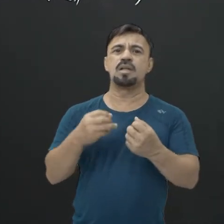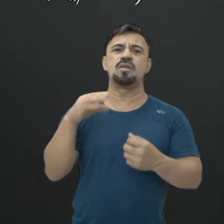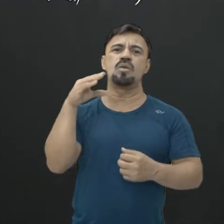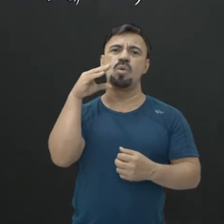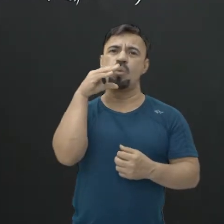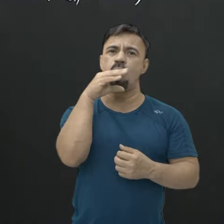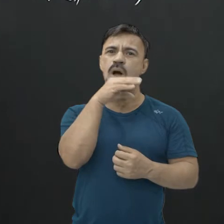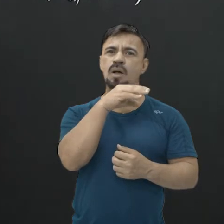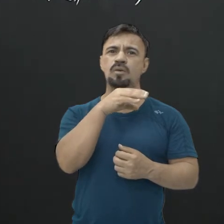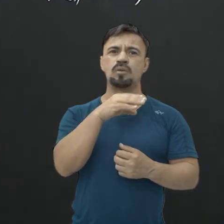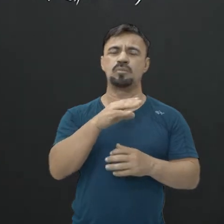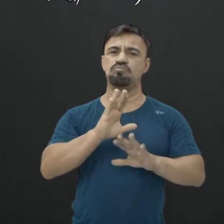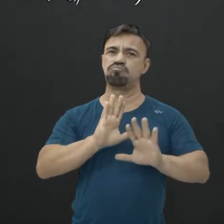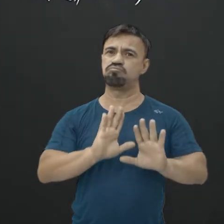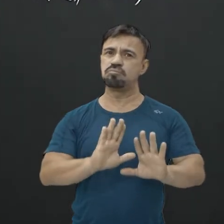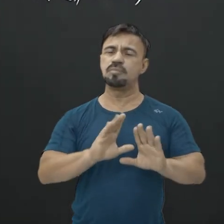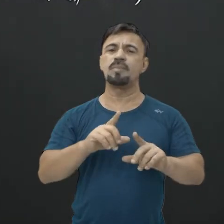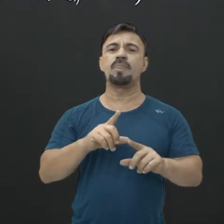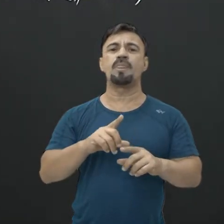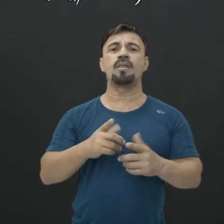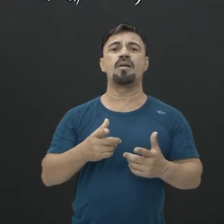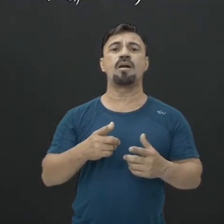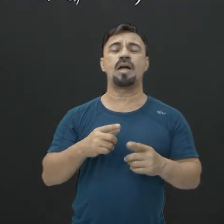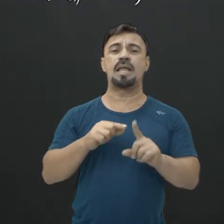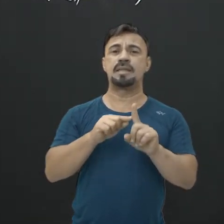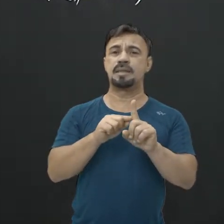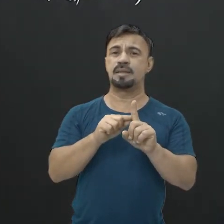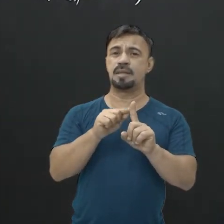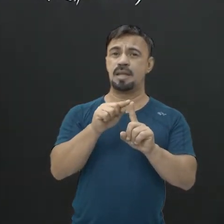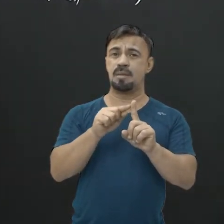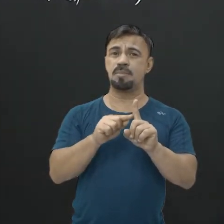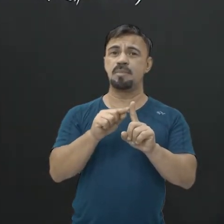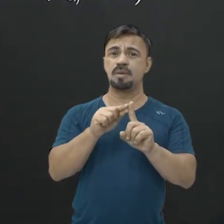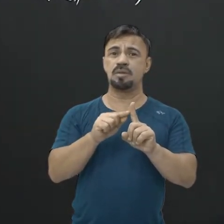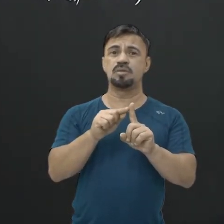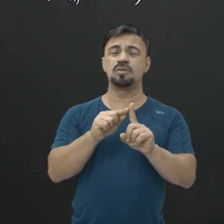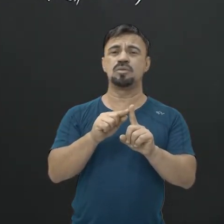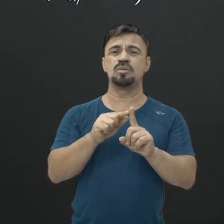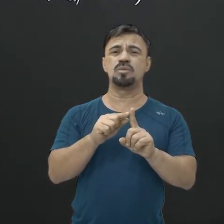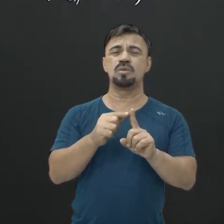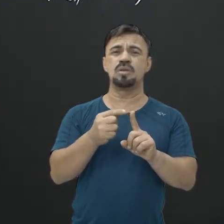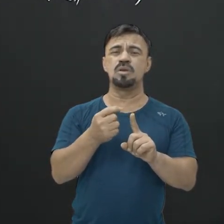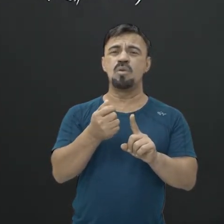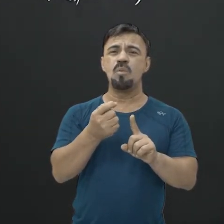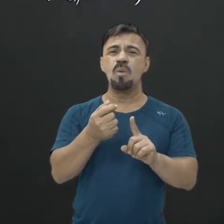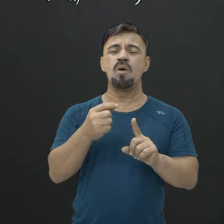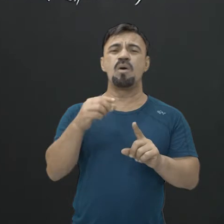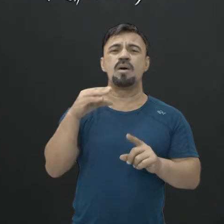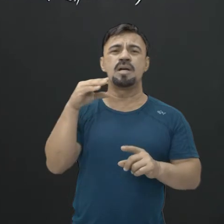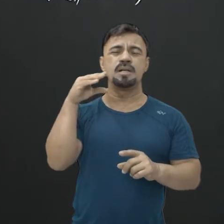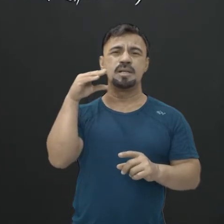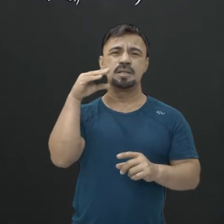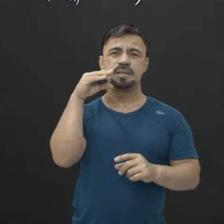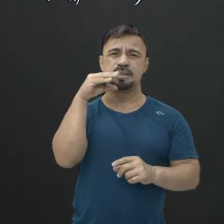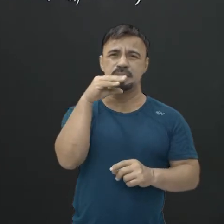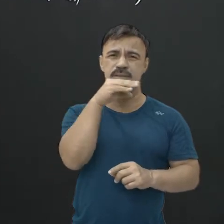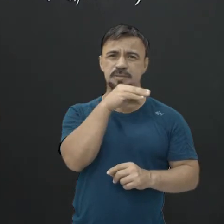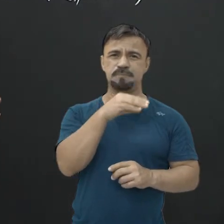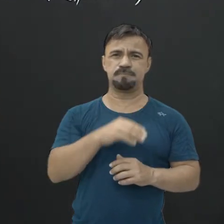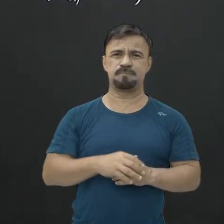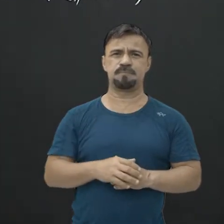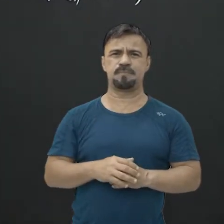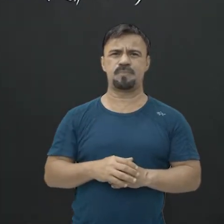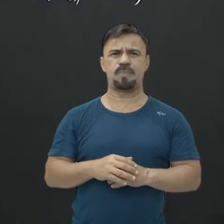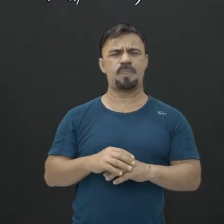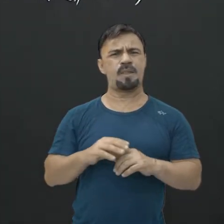calor. Logo, a temperatura aqui, ela fica um pouquinho mais quente, um pouquinho mais amena. Mas assim,